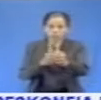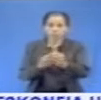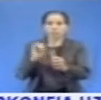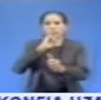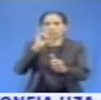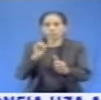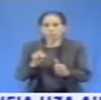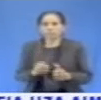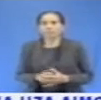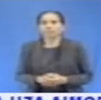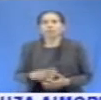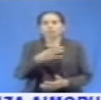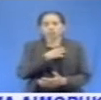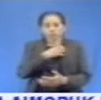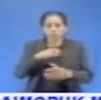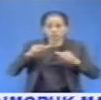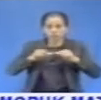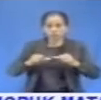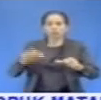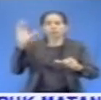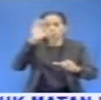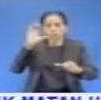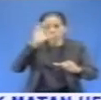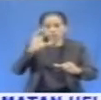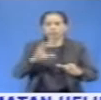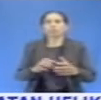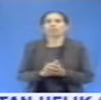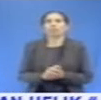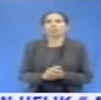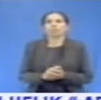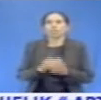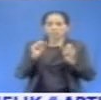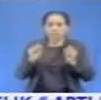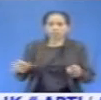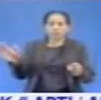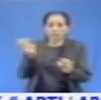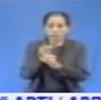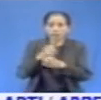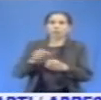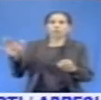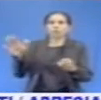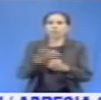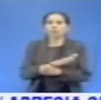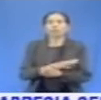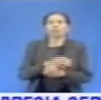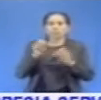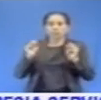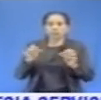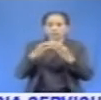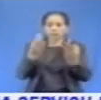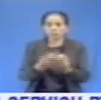investigação. Polícia se continua a buscar tua evidência balão, no nebele competa, roda reforça a evidência de